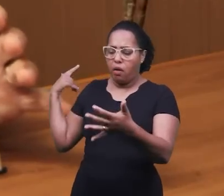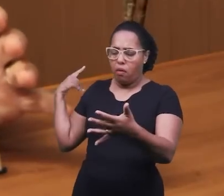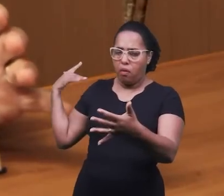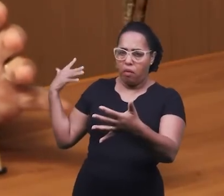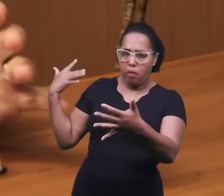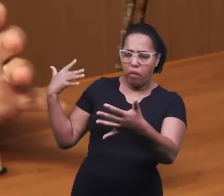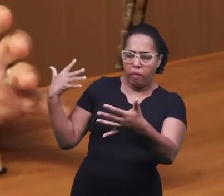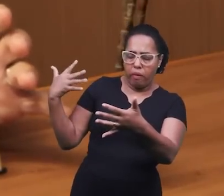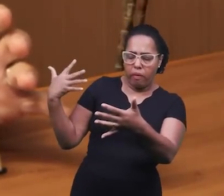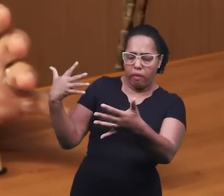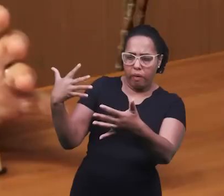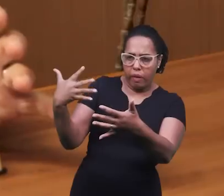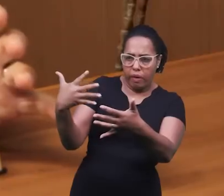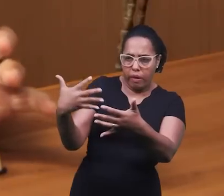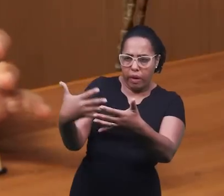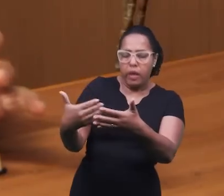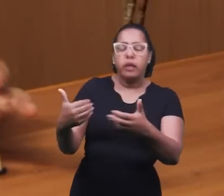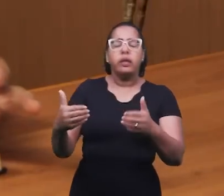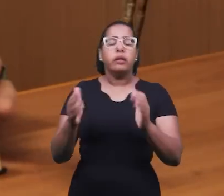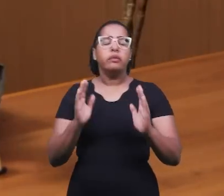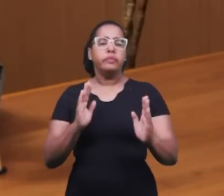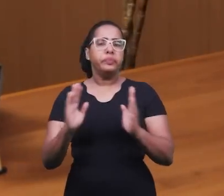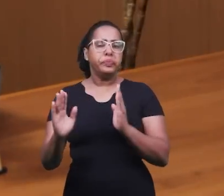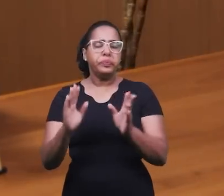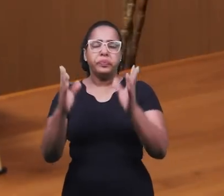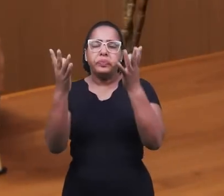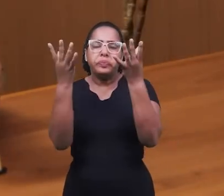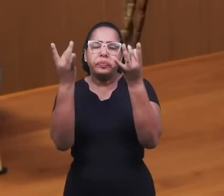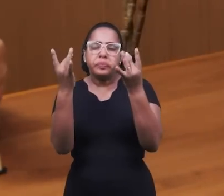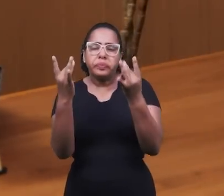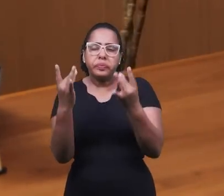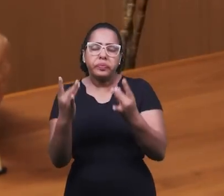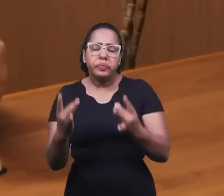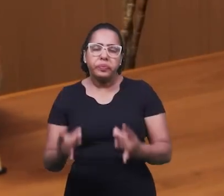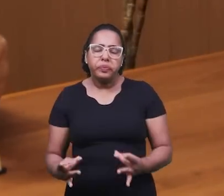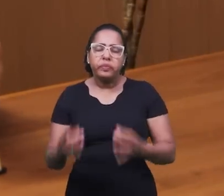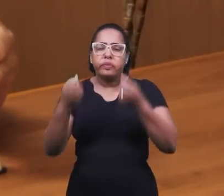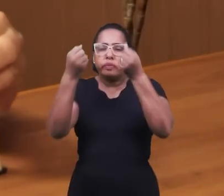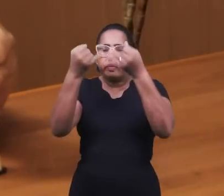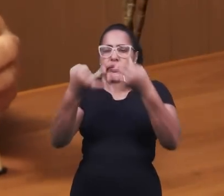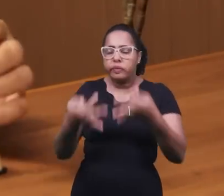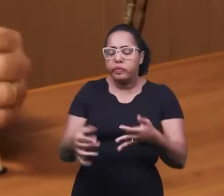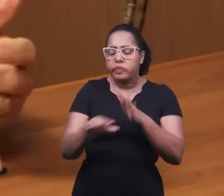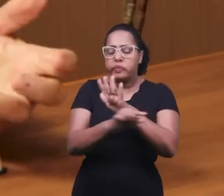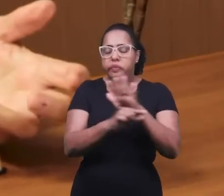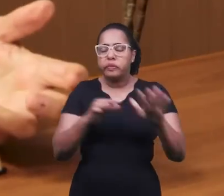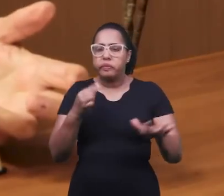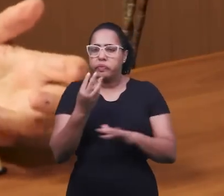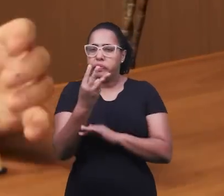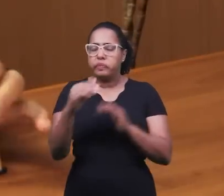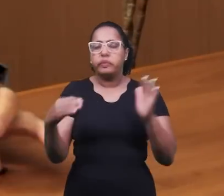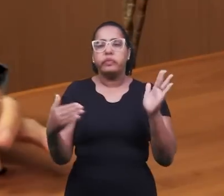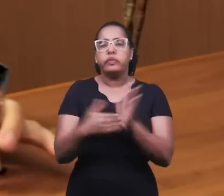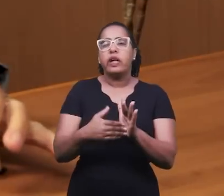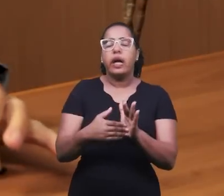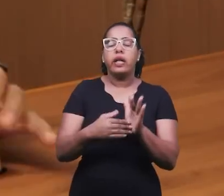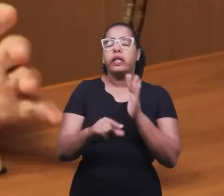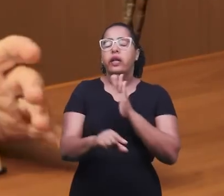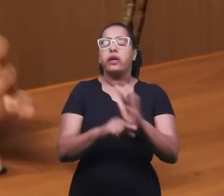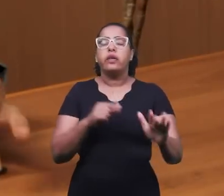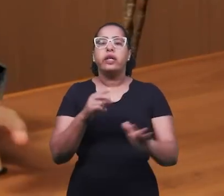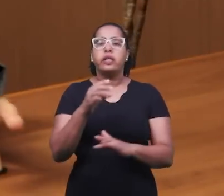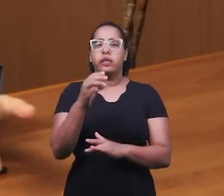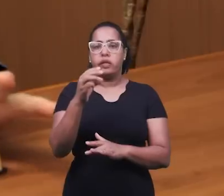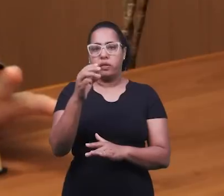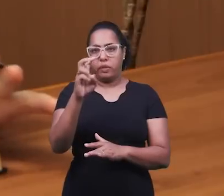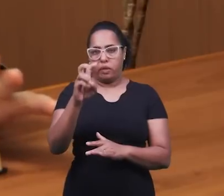longo da existência dela, que é um momento que é mais detalhadamente descrito nos versos 3 até o verso 5,